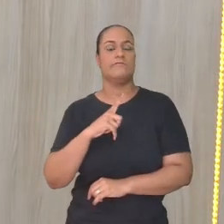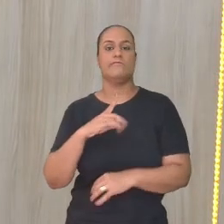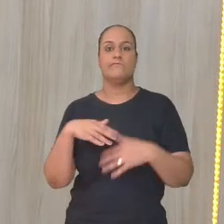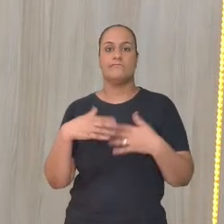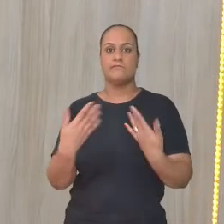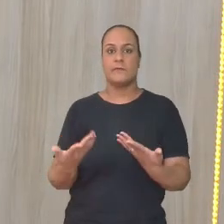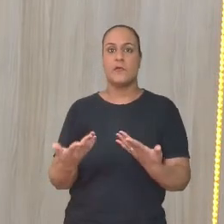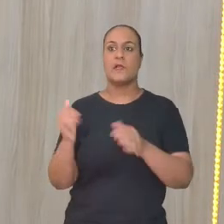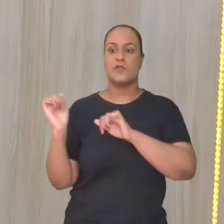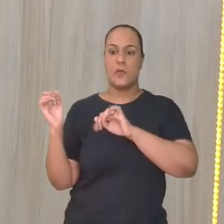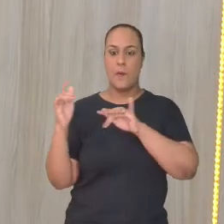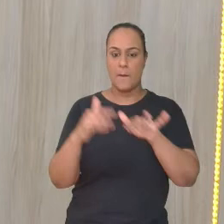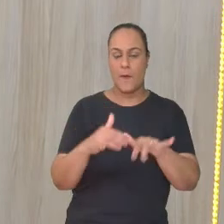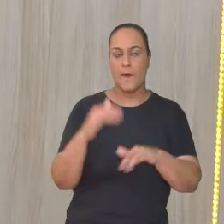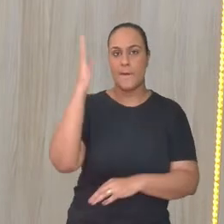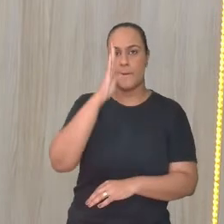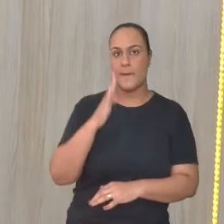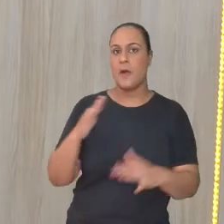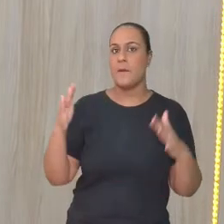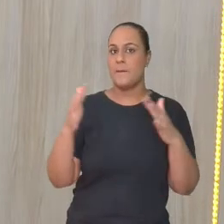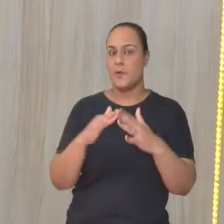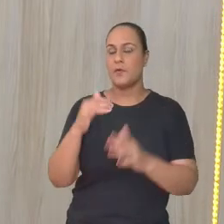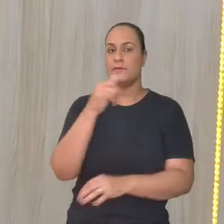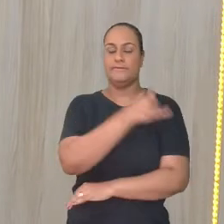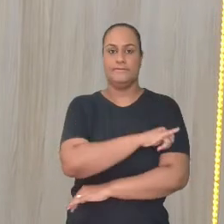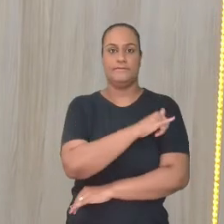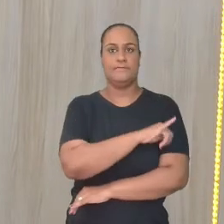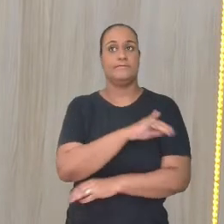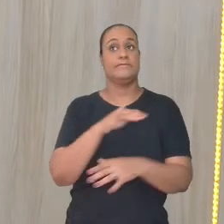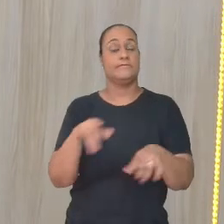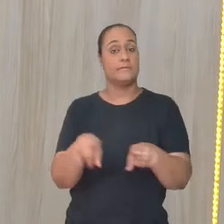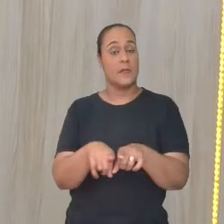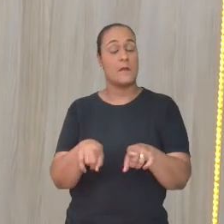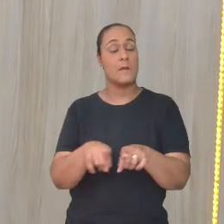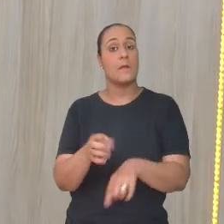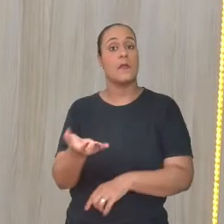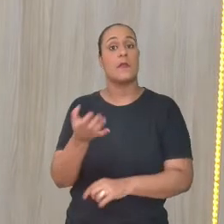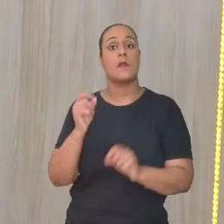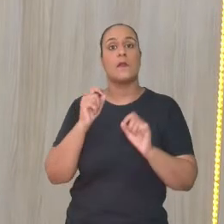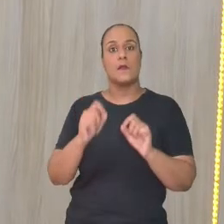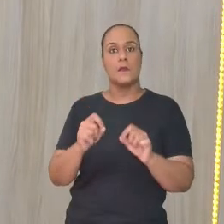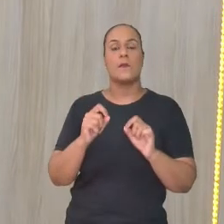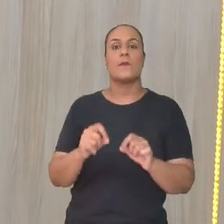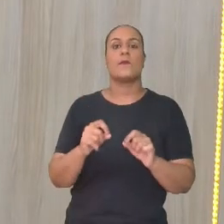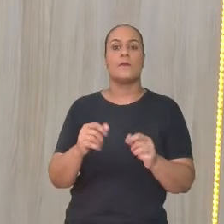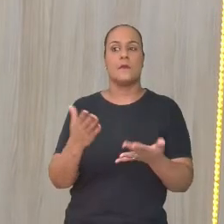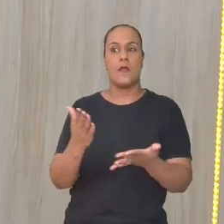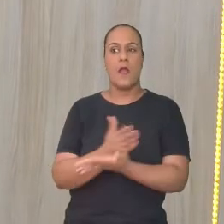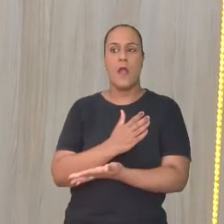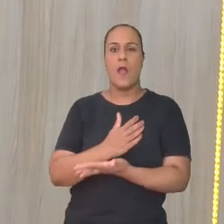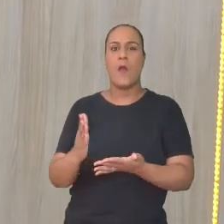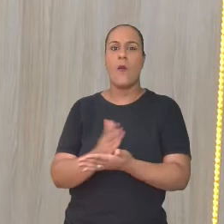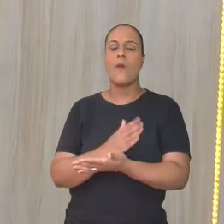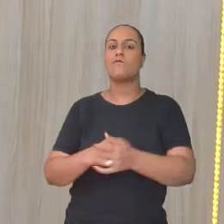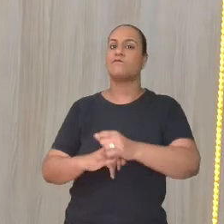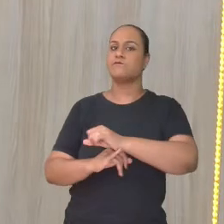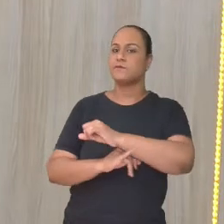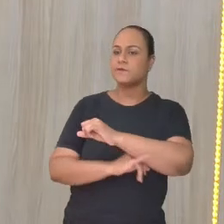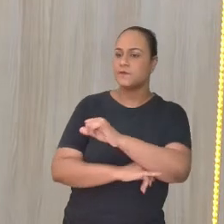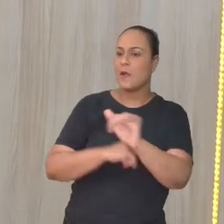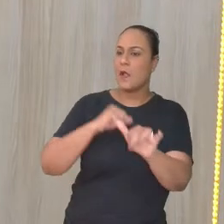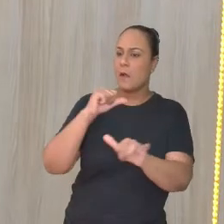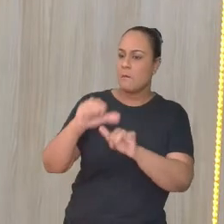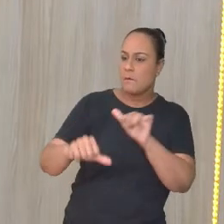se alojar, né? Morar no Rio de Janeiro, então eles também queriam deslocar, né, algumas infraestruturas